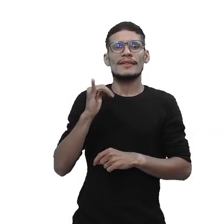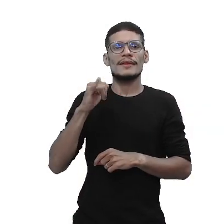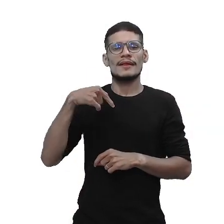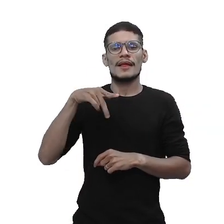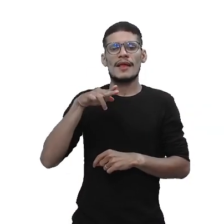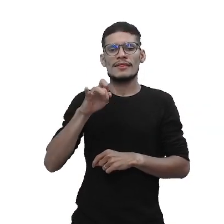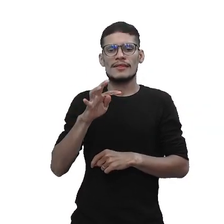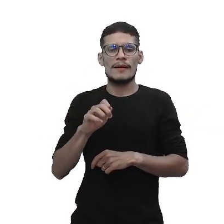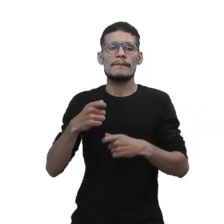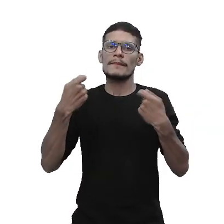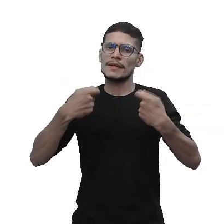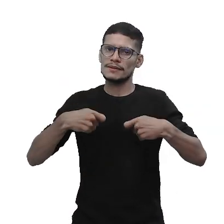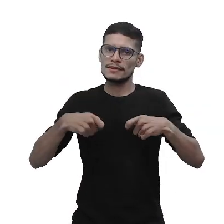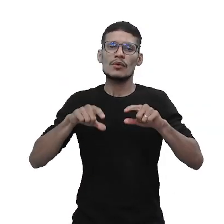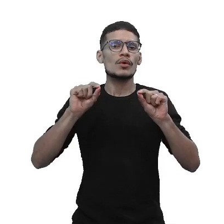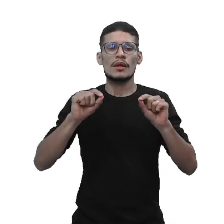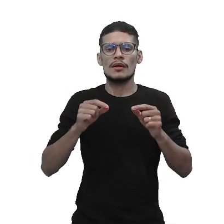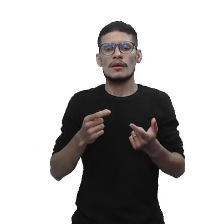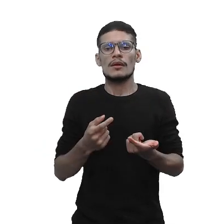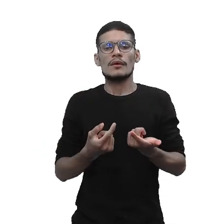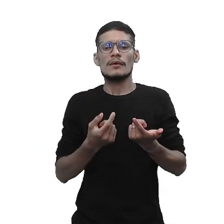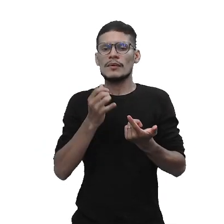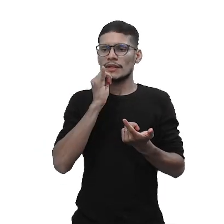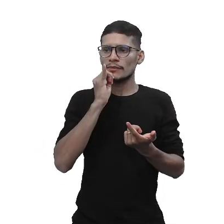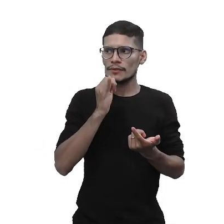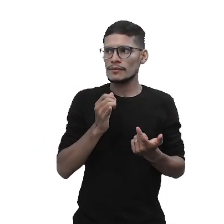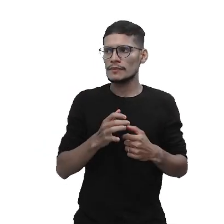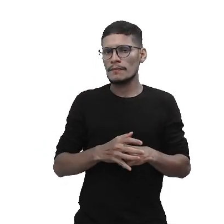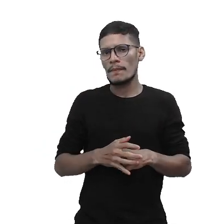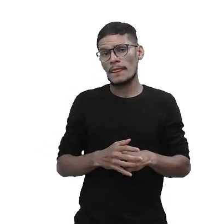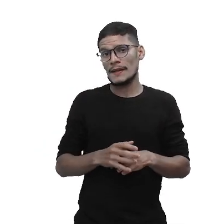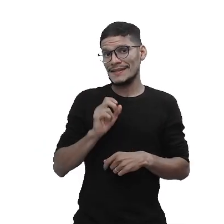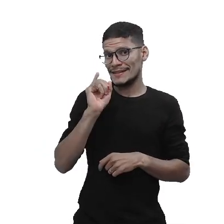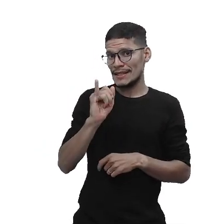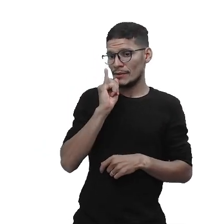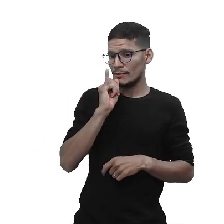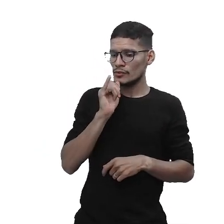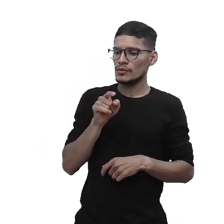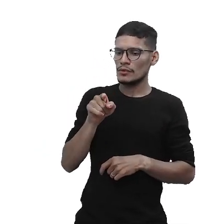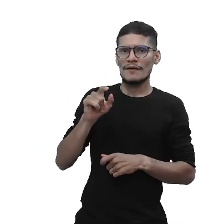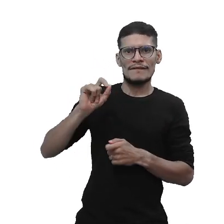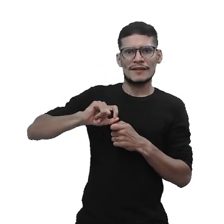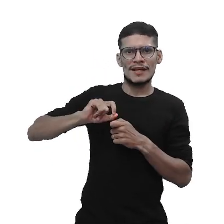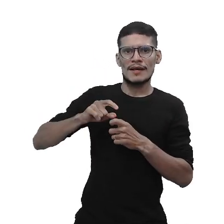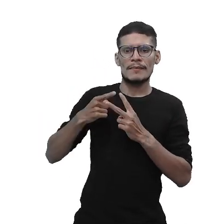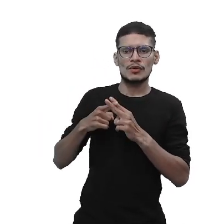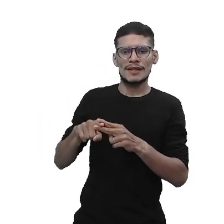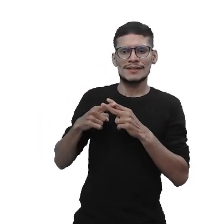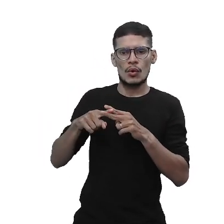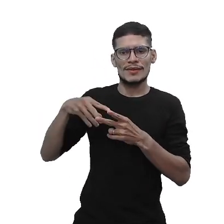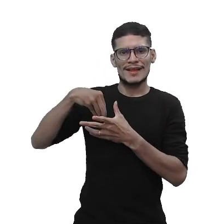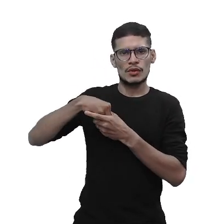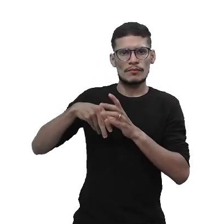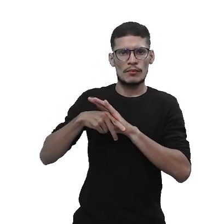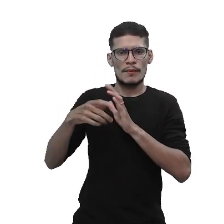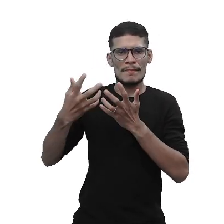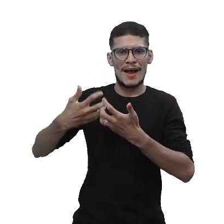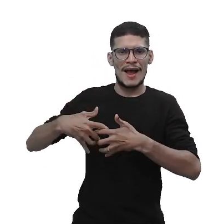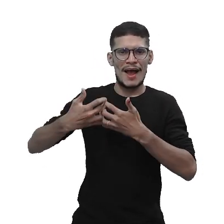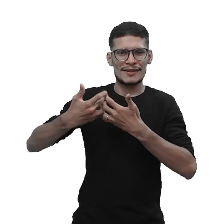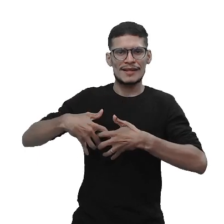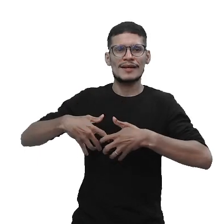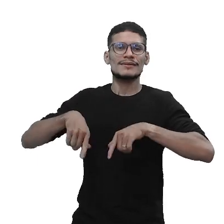bloqueio, que com isso aí vai ser garantido o quê? Que quando esteja sendo feita essa manutenção nessa máquina e nesses